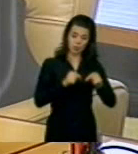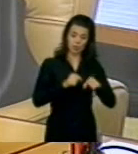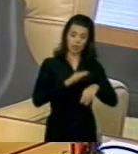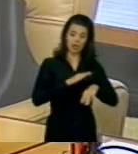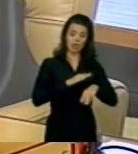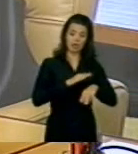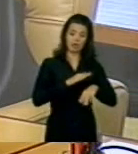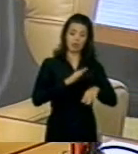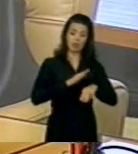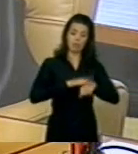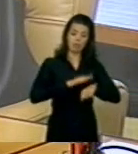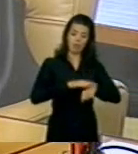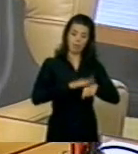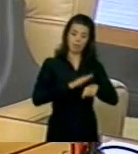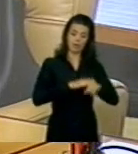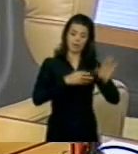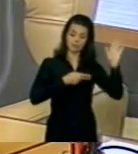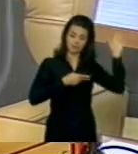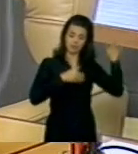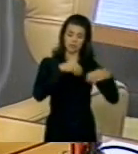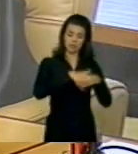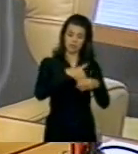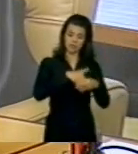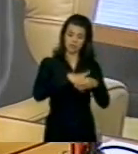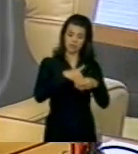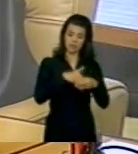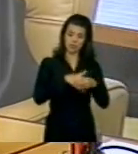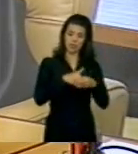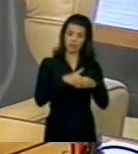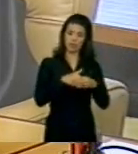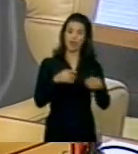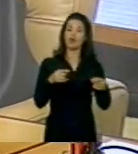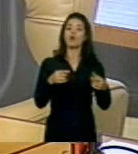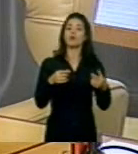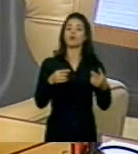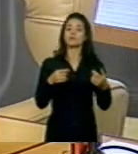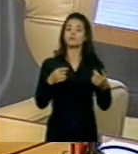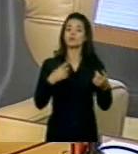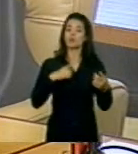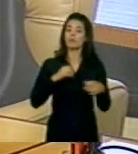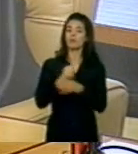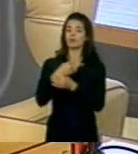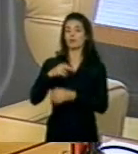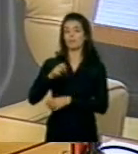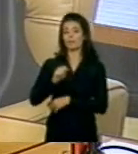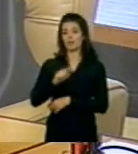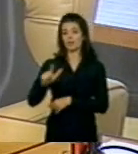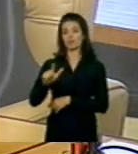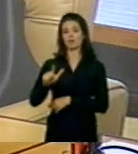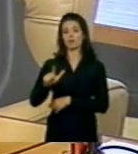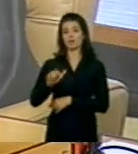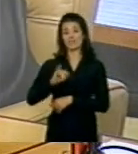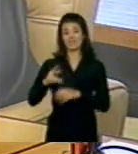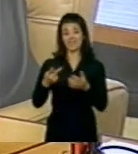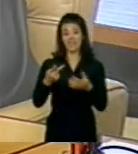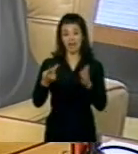dele decorrentes, sirva de escudo à persecução penal, tratando-se de fato praticado antes da